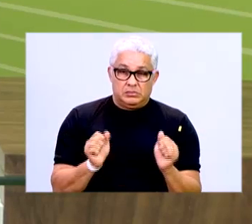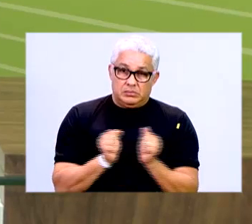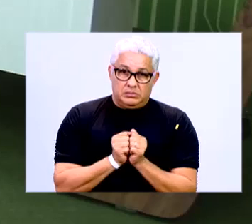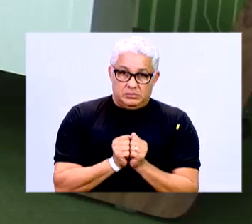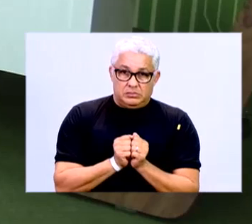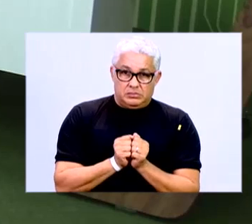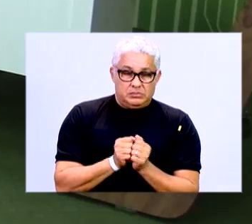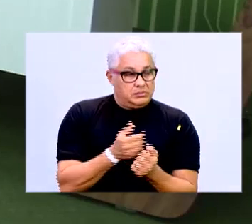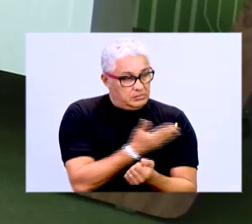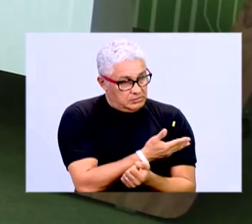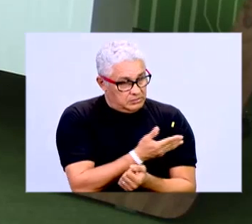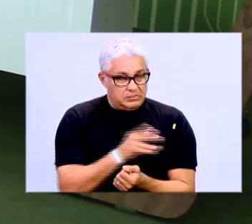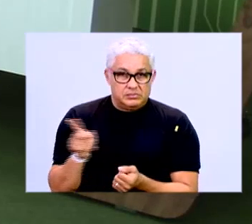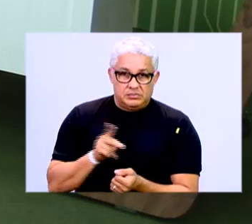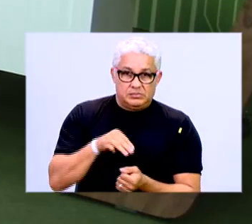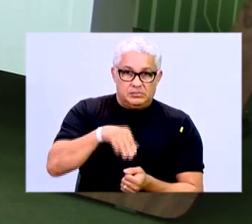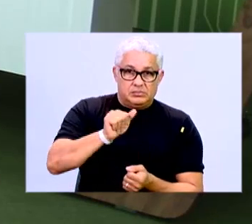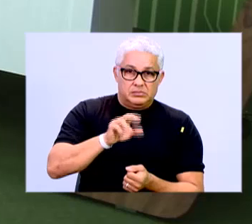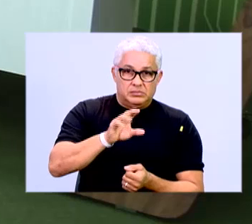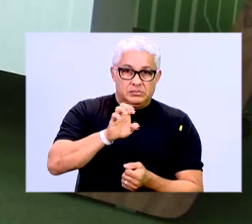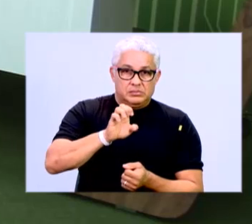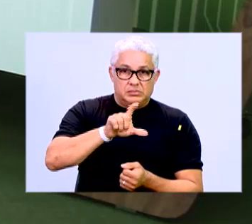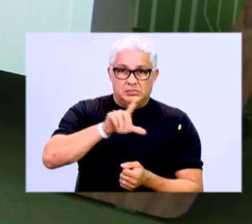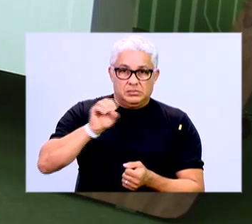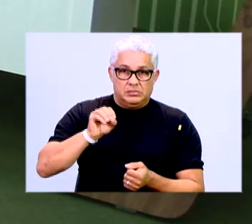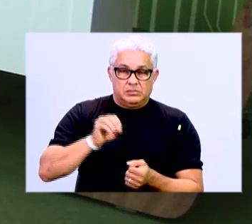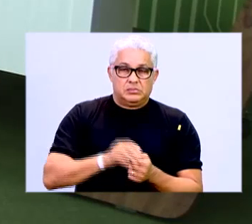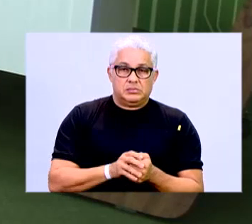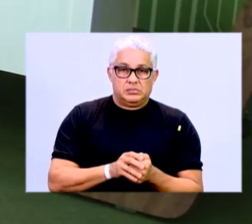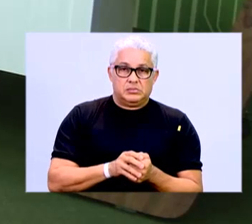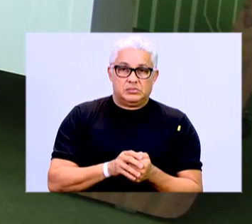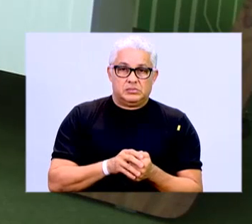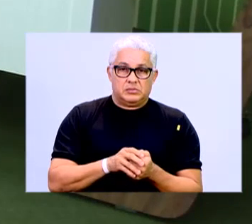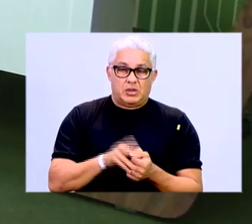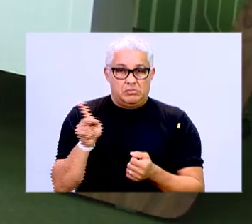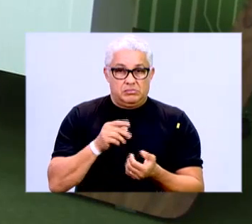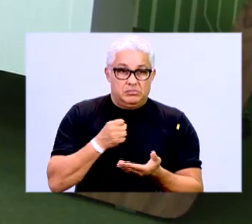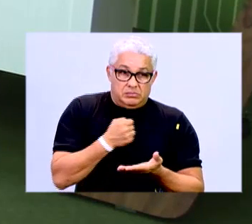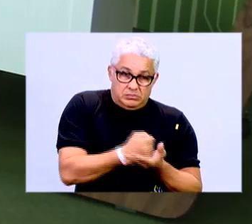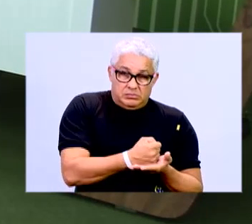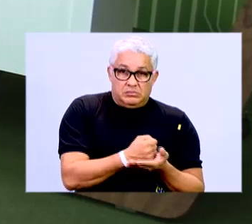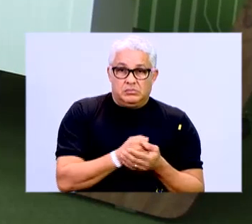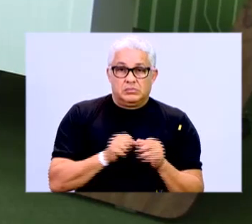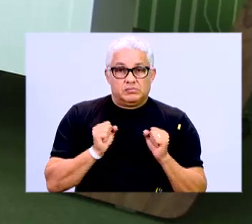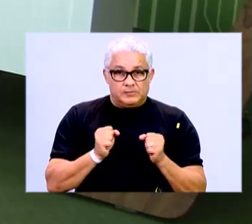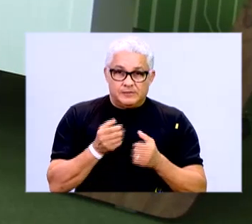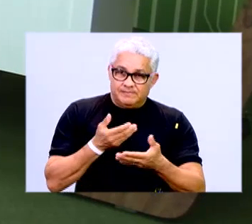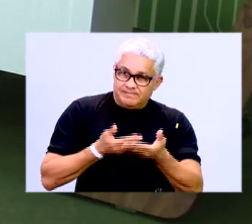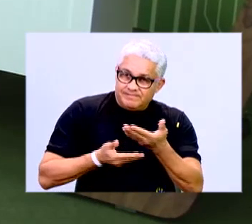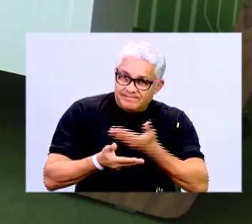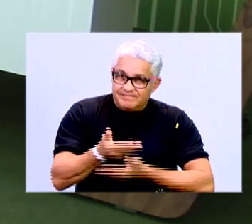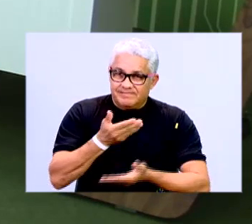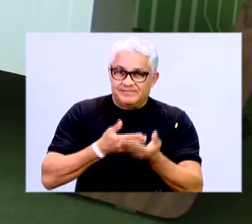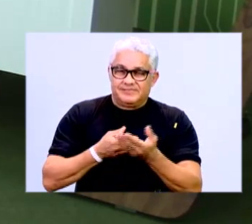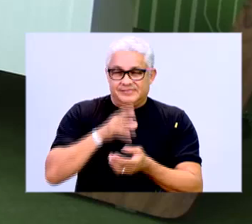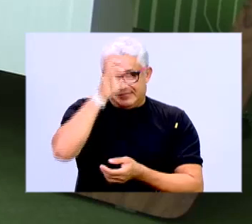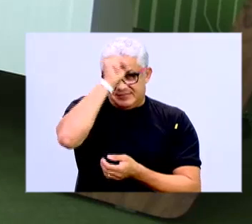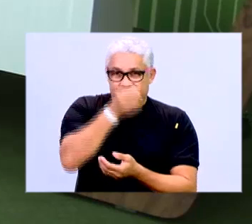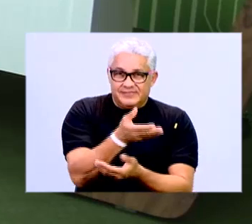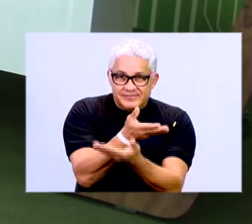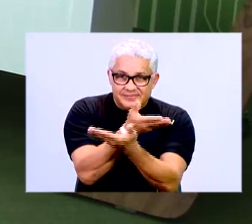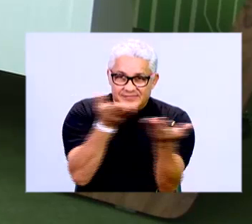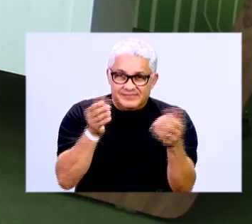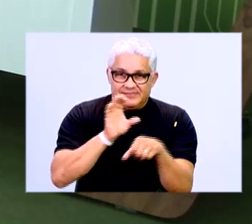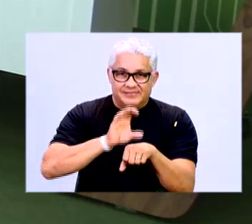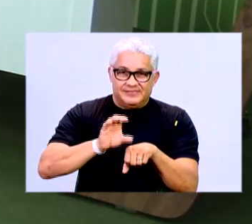Marcelo Reck, como professor assistente, e que a gente possa cooperar com a aprendizagem de vocês